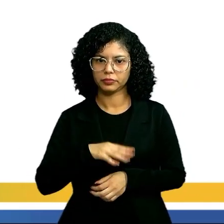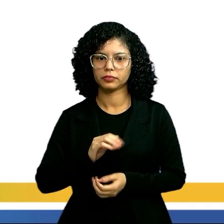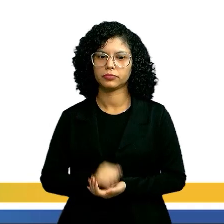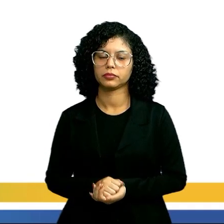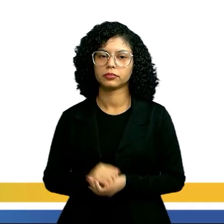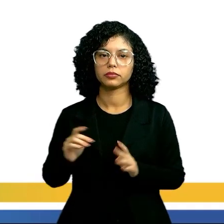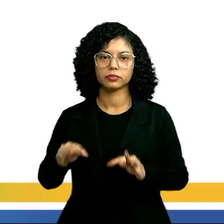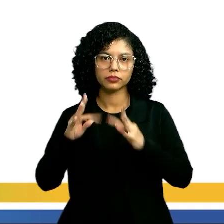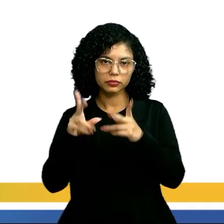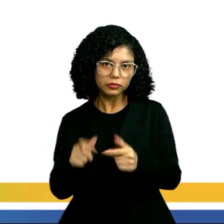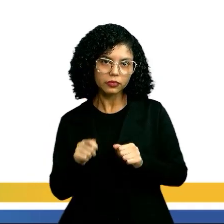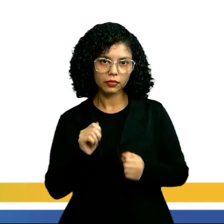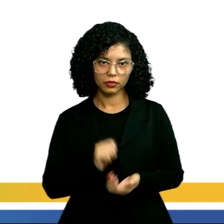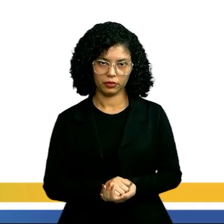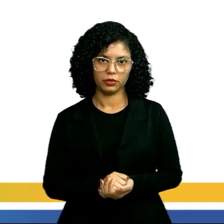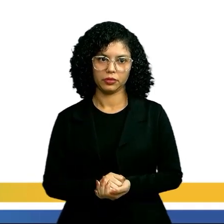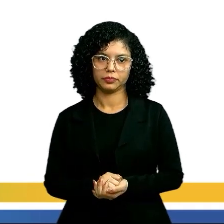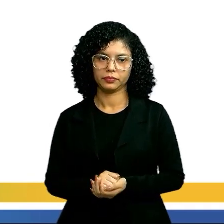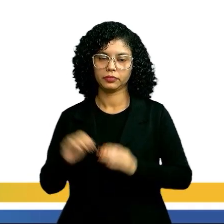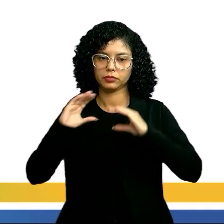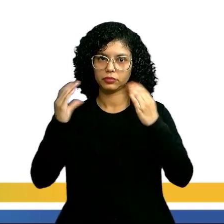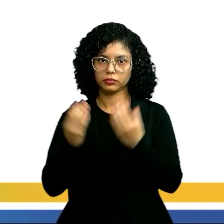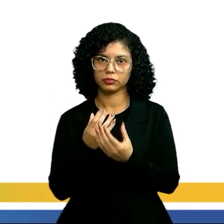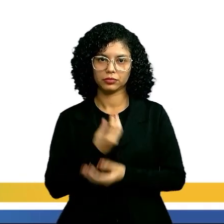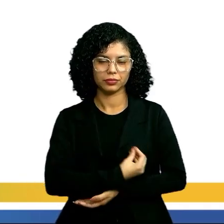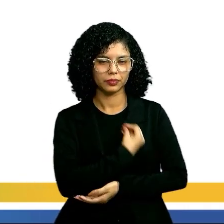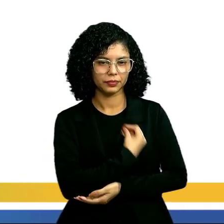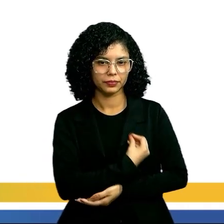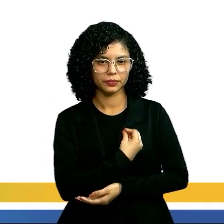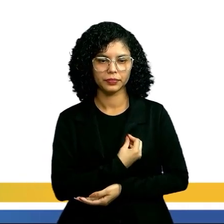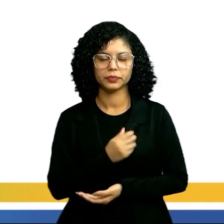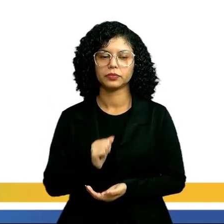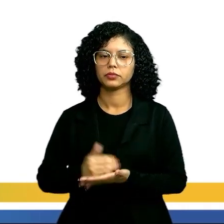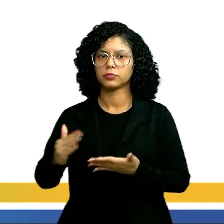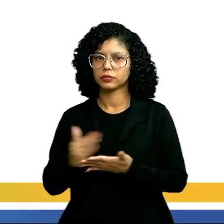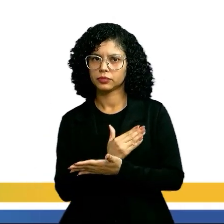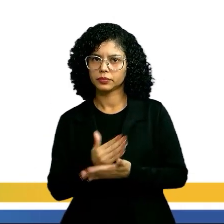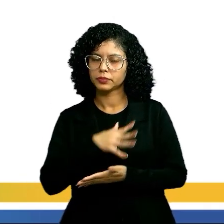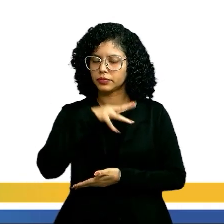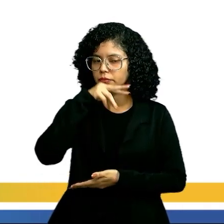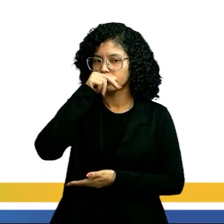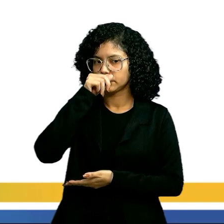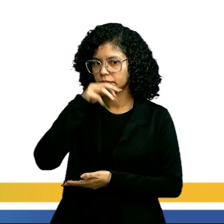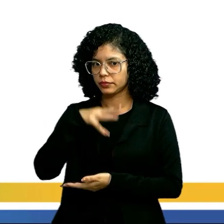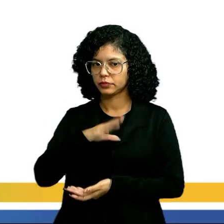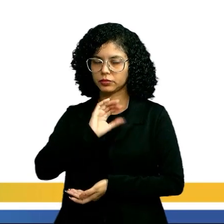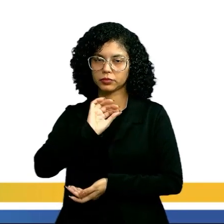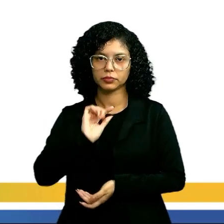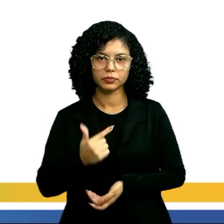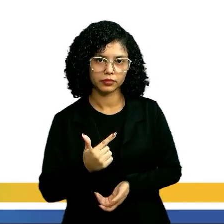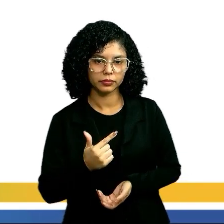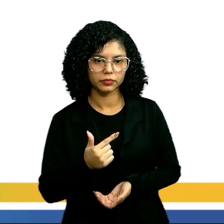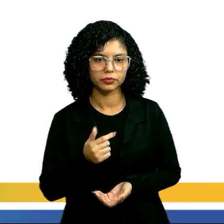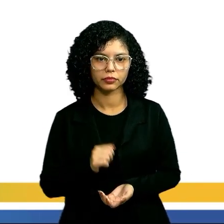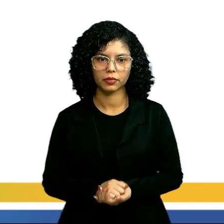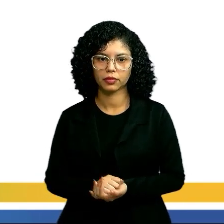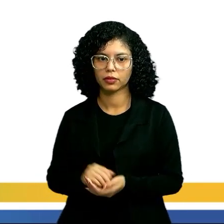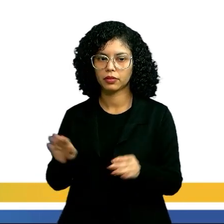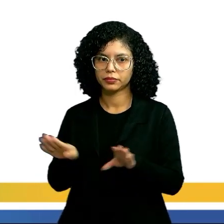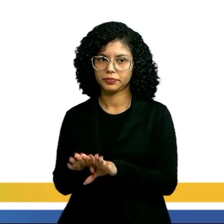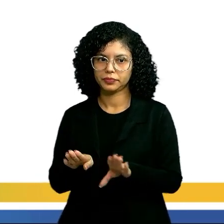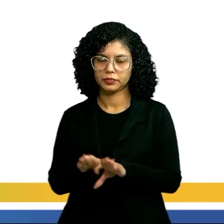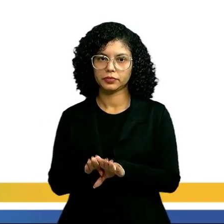professor? Todos os seres vivos respiram. Alguns respiram com oxigênio, e aí nós temos a